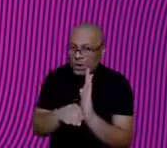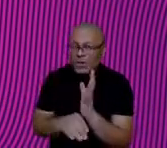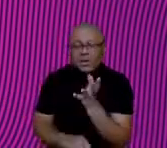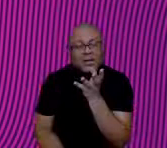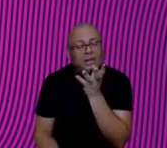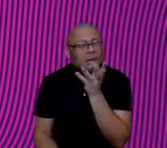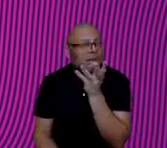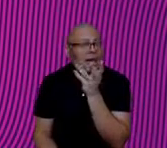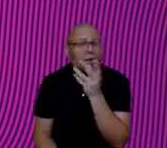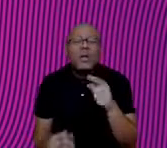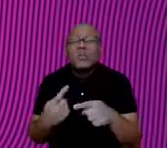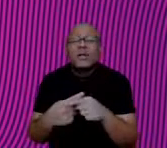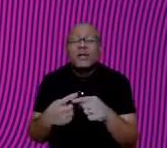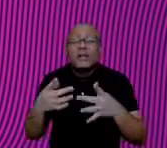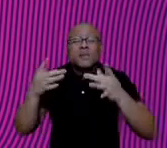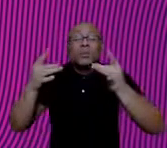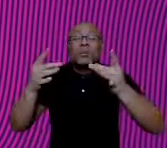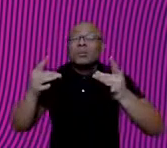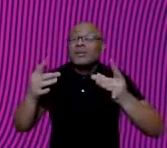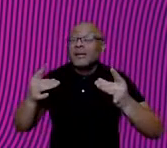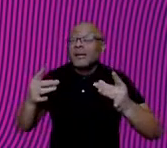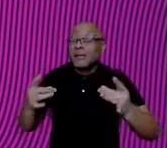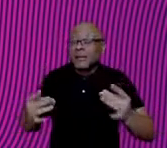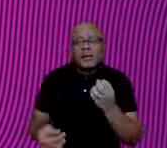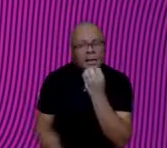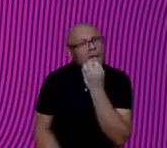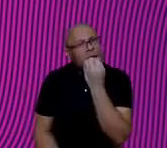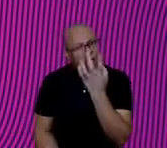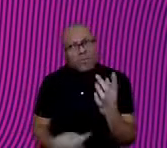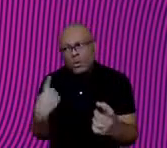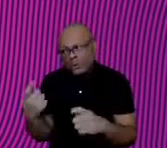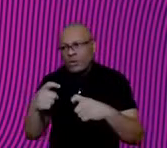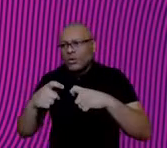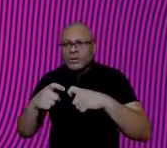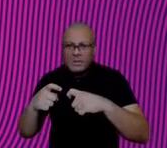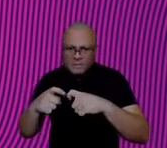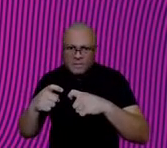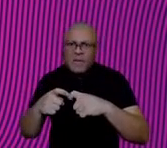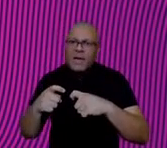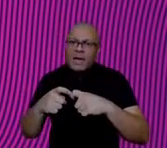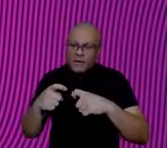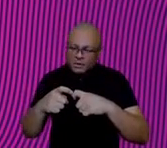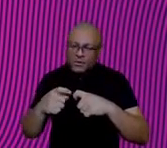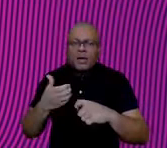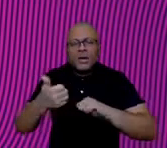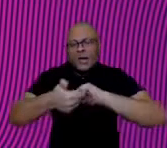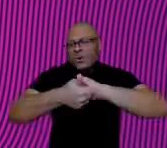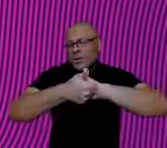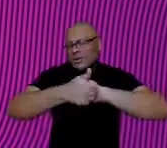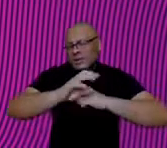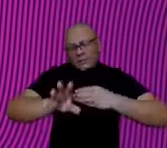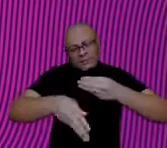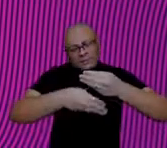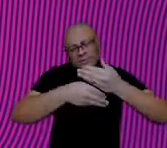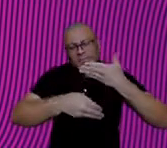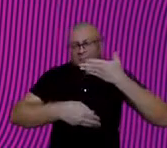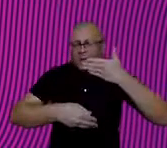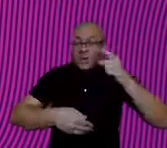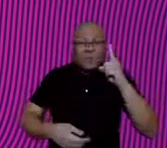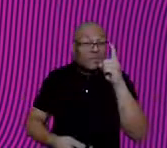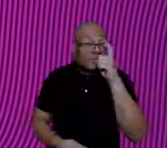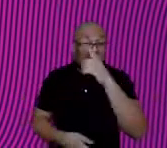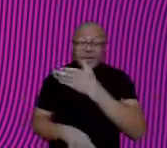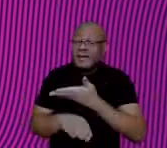complicado vão ficando os aparelhos. Do lado é muito bom para a gente, porque a entrega é melhor, o paciente melhora mais, mas é mais difícil treinar as pessoas.